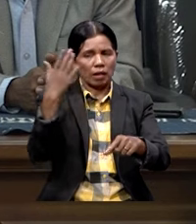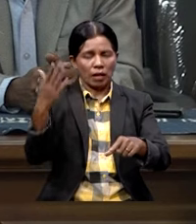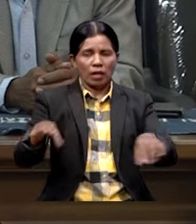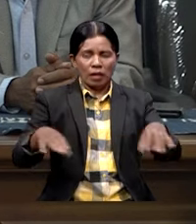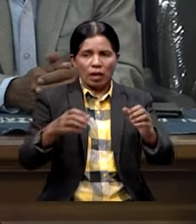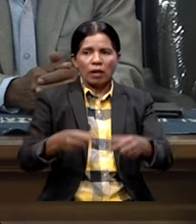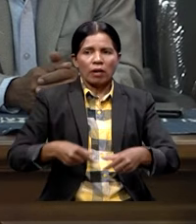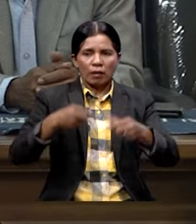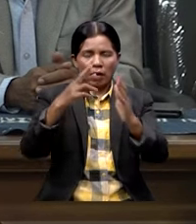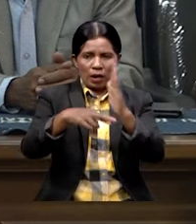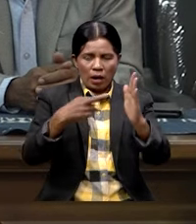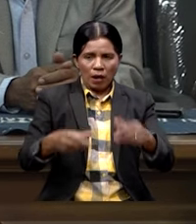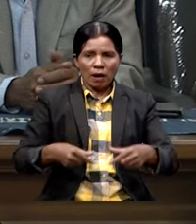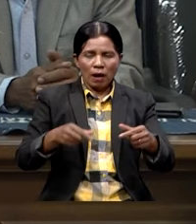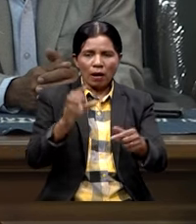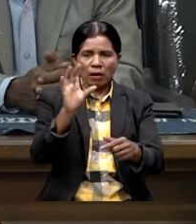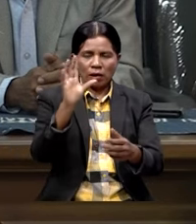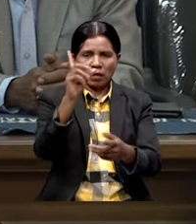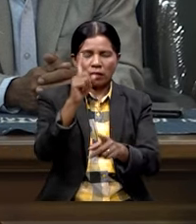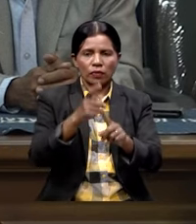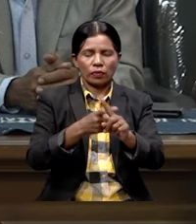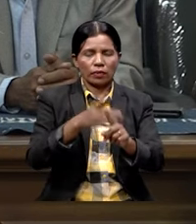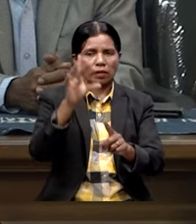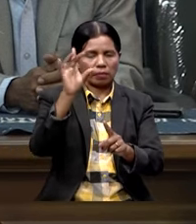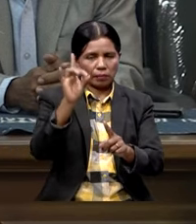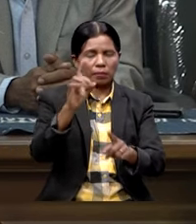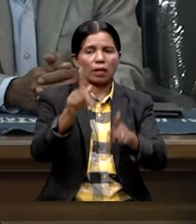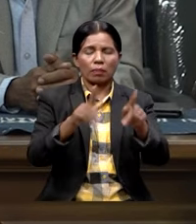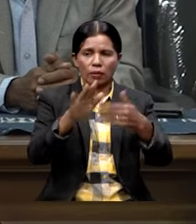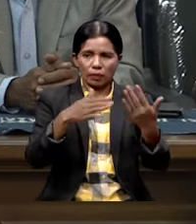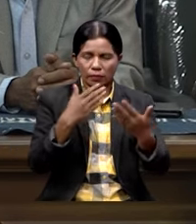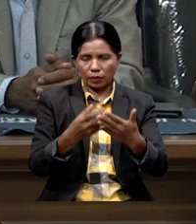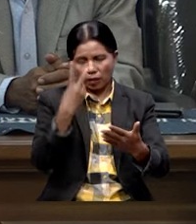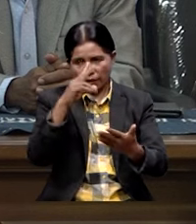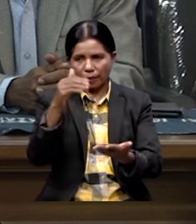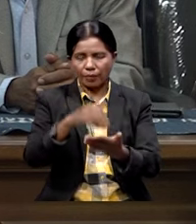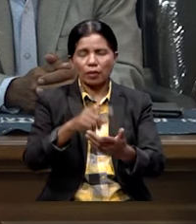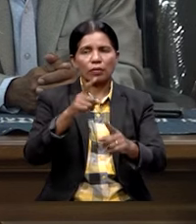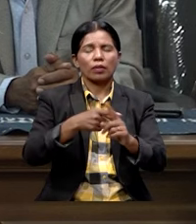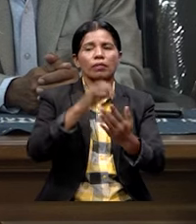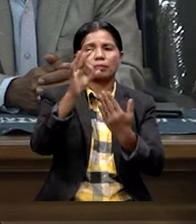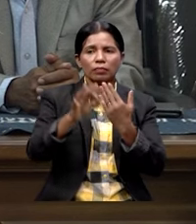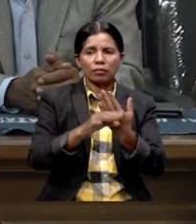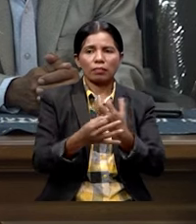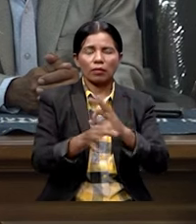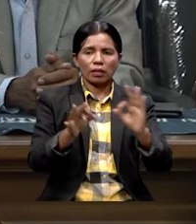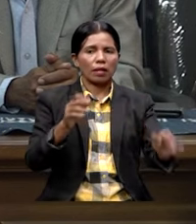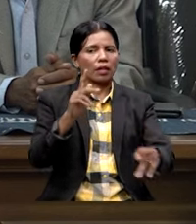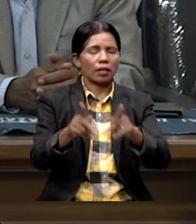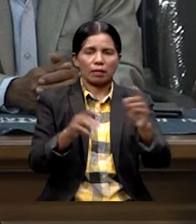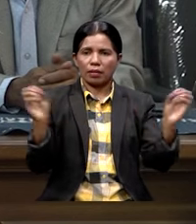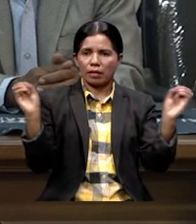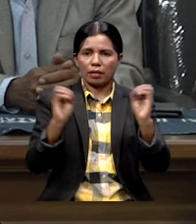circular aí deita folo 18 meses vai uma rotuto a tu regulariza to fevereiro roto mas é uma quase